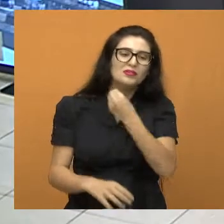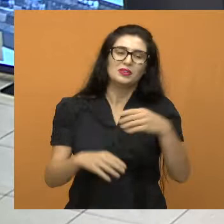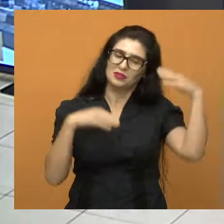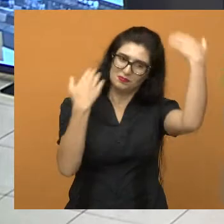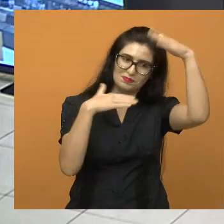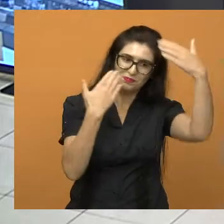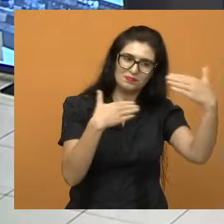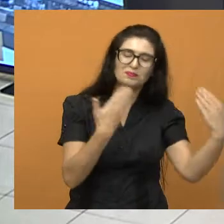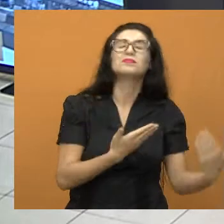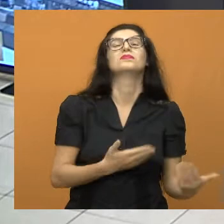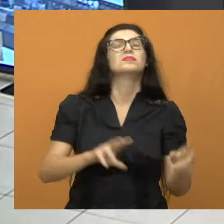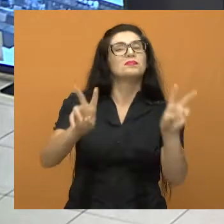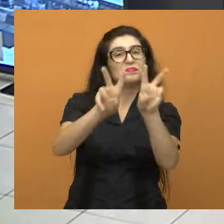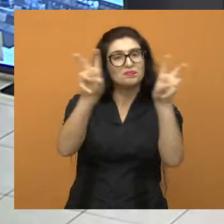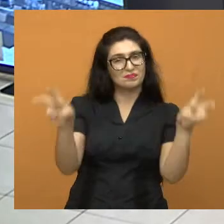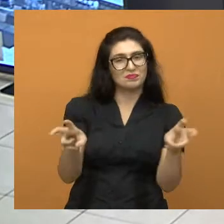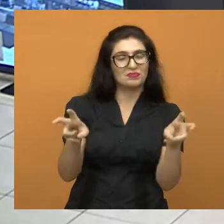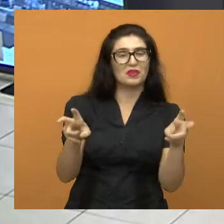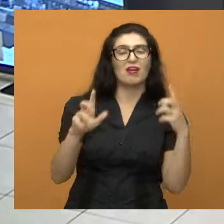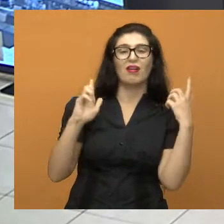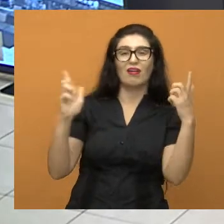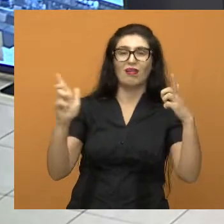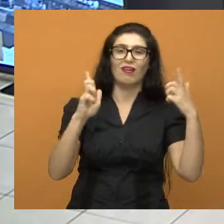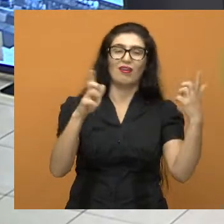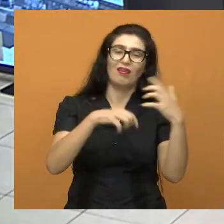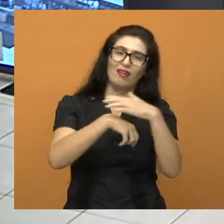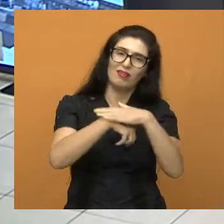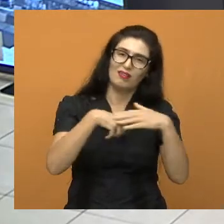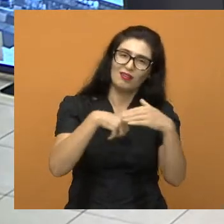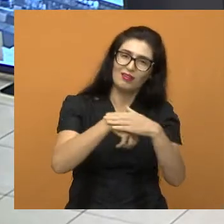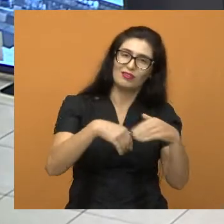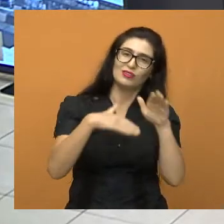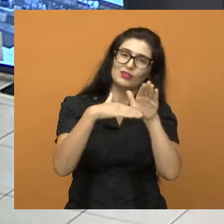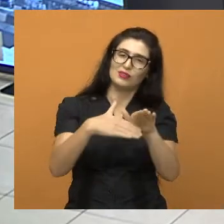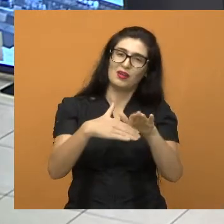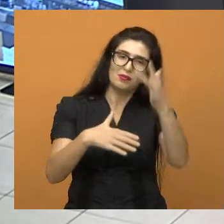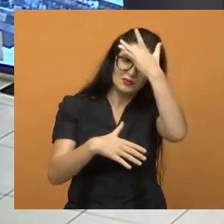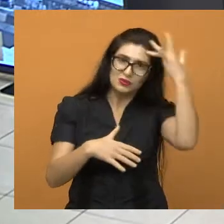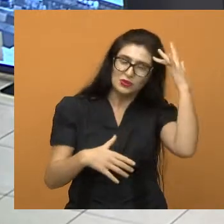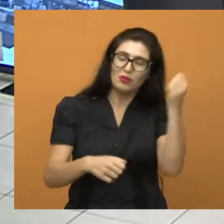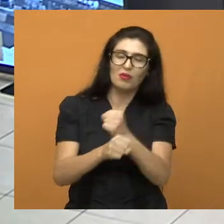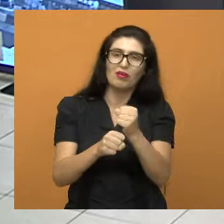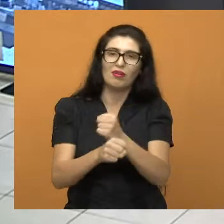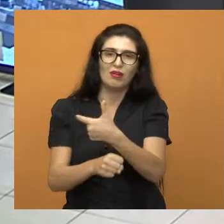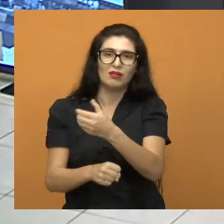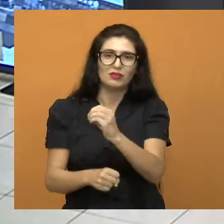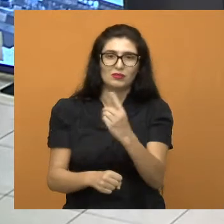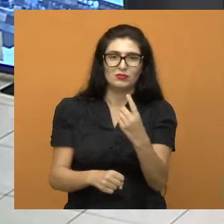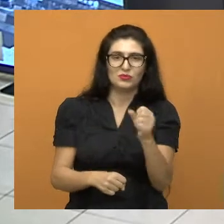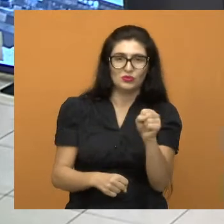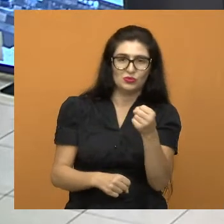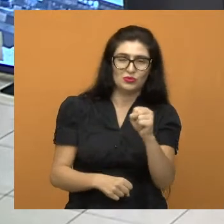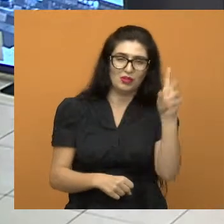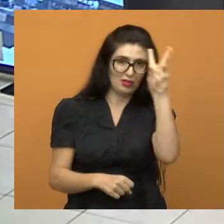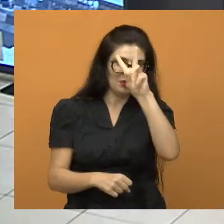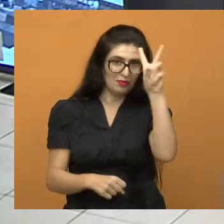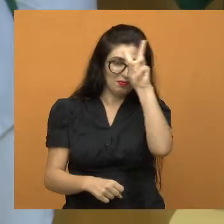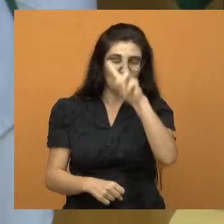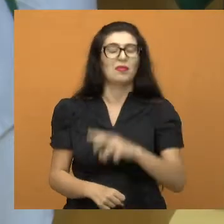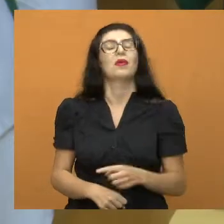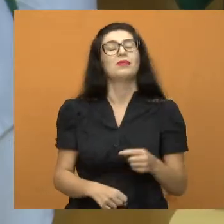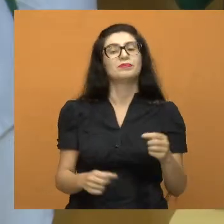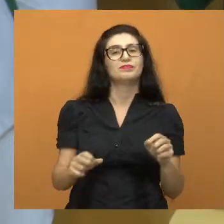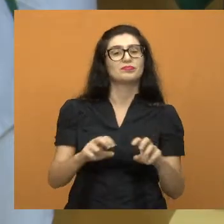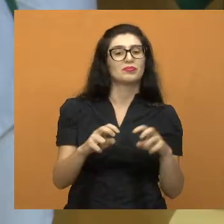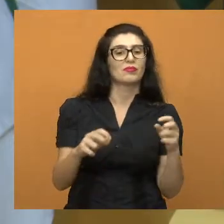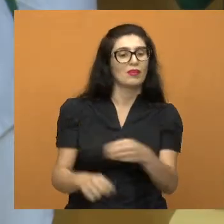para discutir o tema da campanha da Fraternidade 2018. Lembramos que esta sessão está sendo transmitida ao